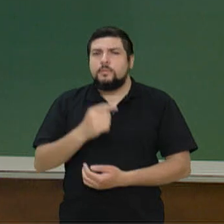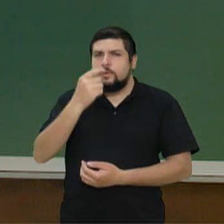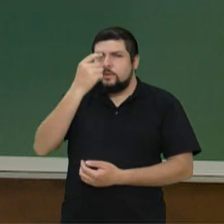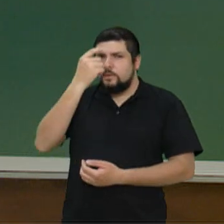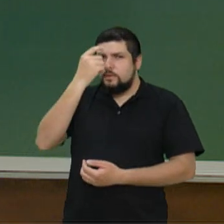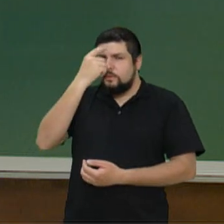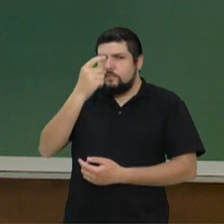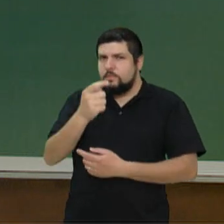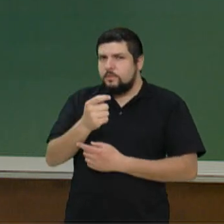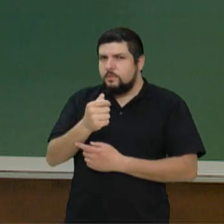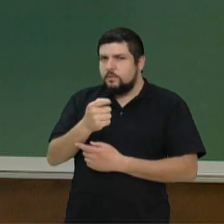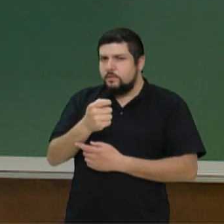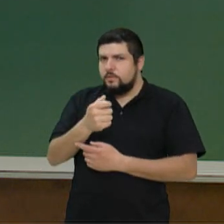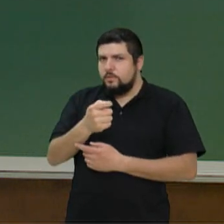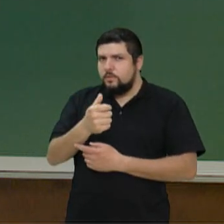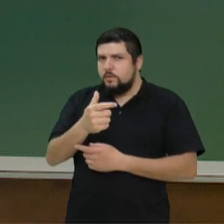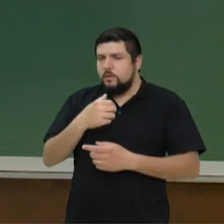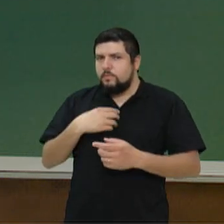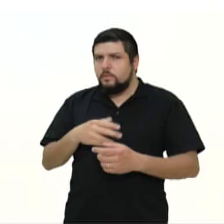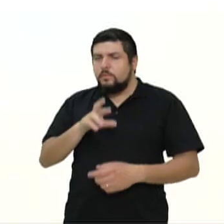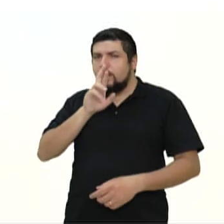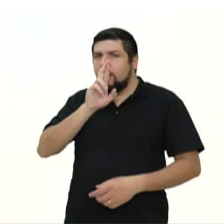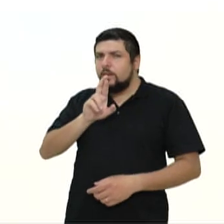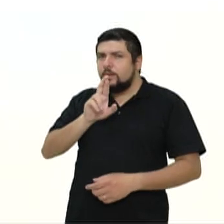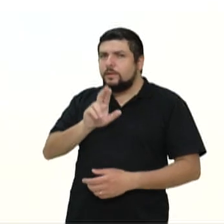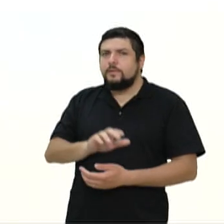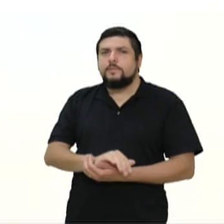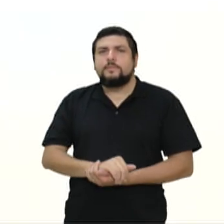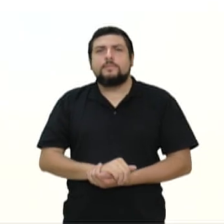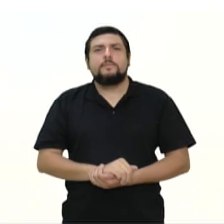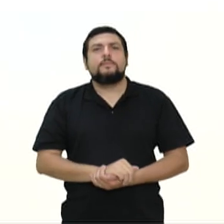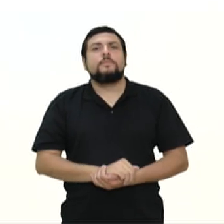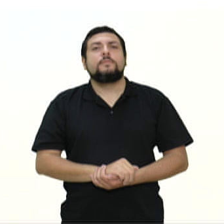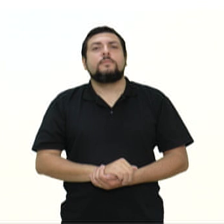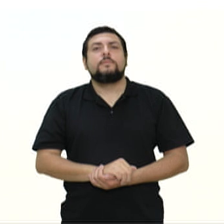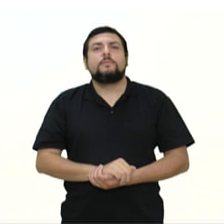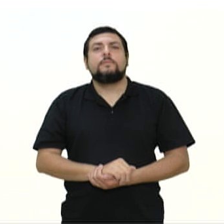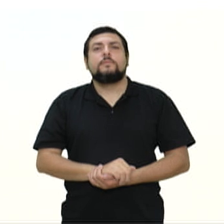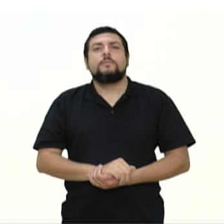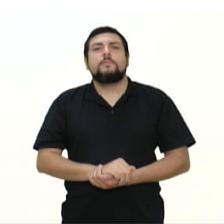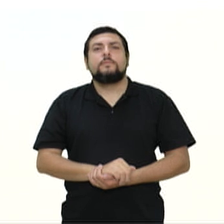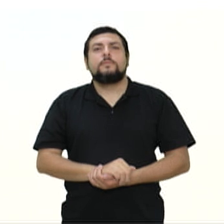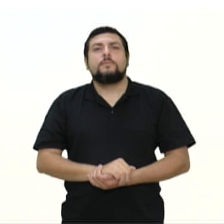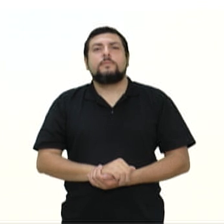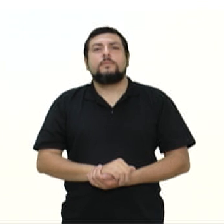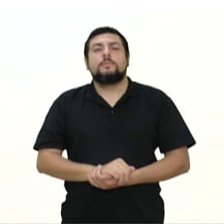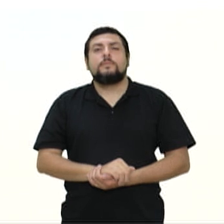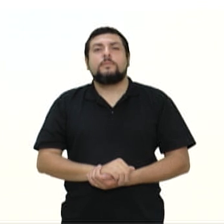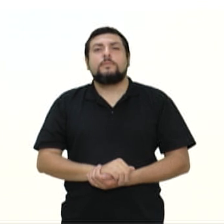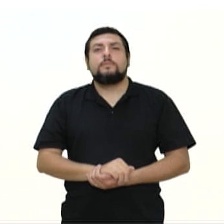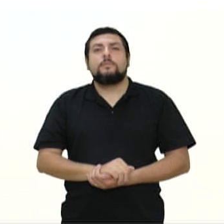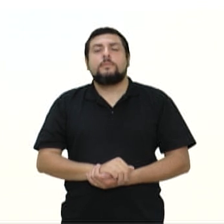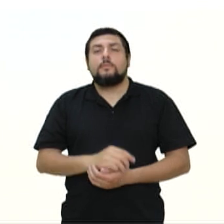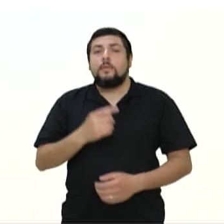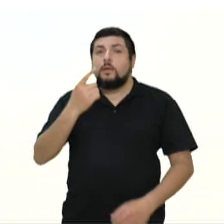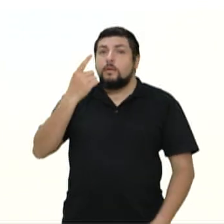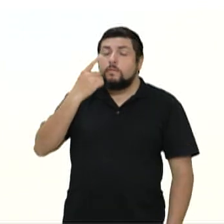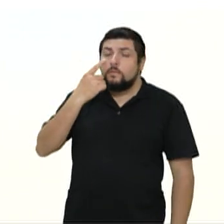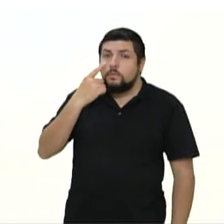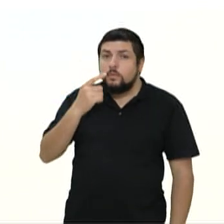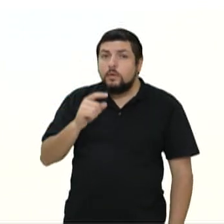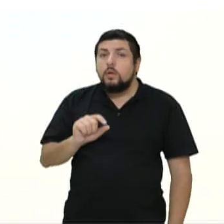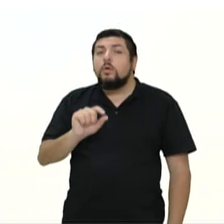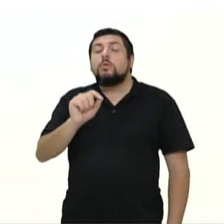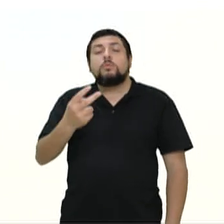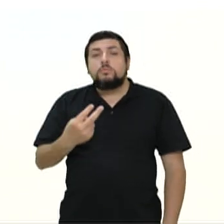Pensando um pouquinho e vamos lá para a resposta? Veja, o que não dá é ficar na inércia.